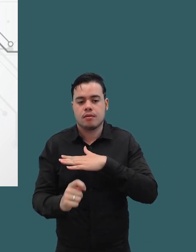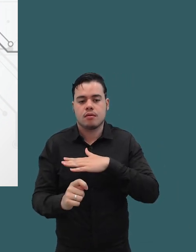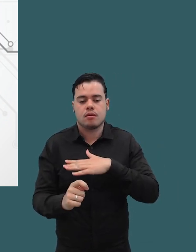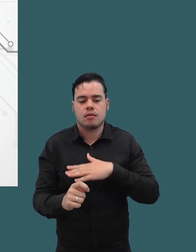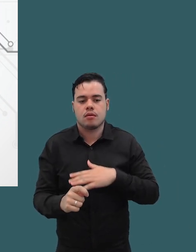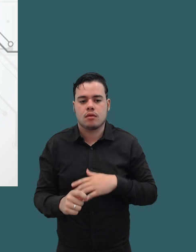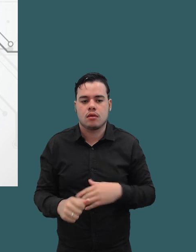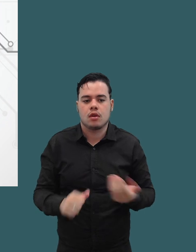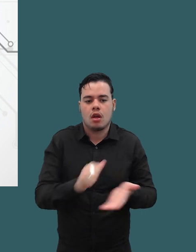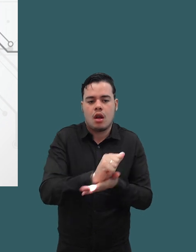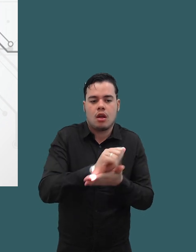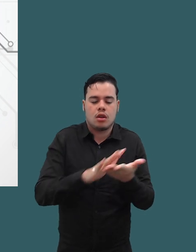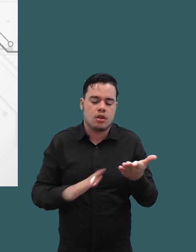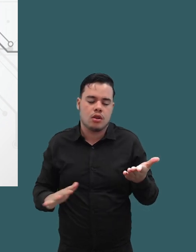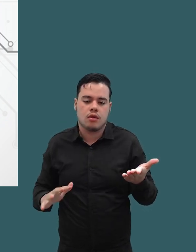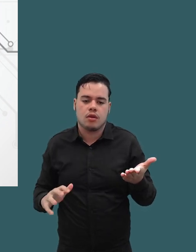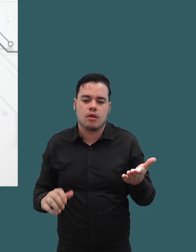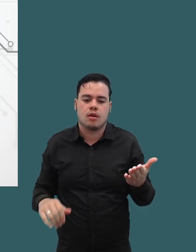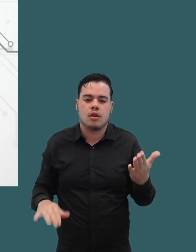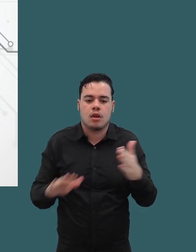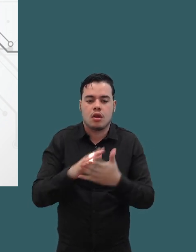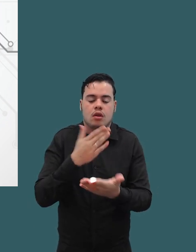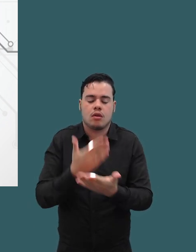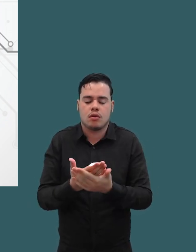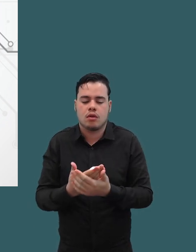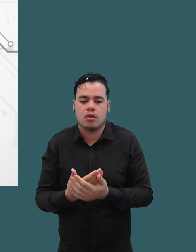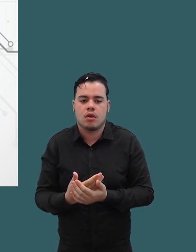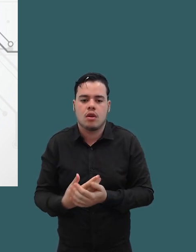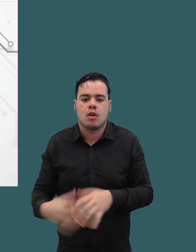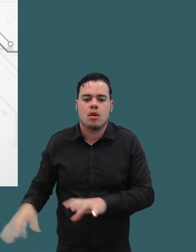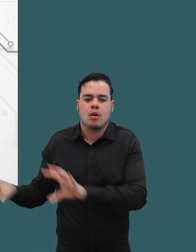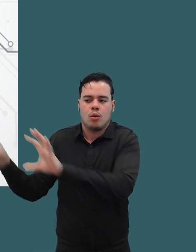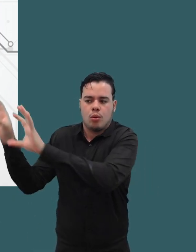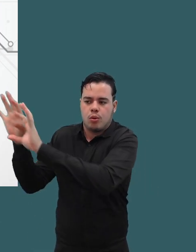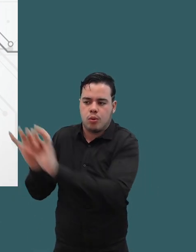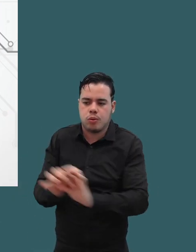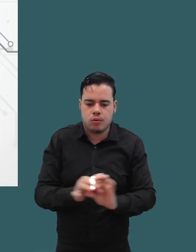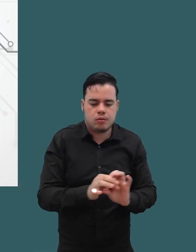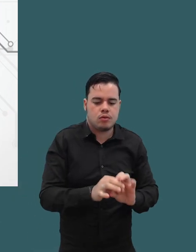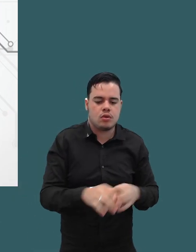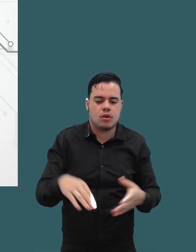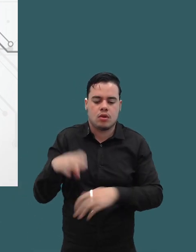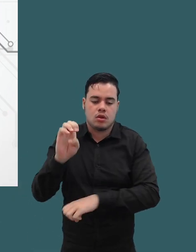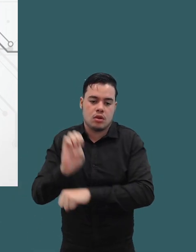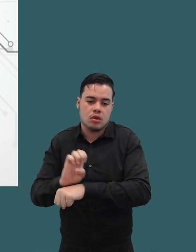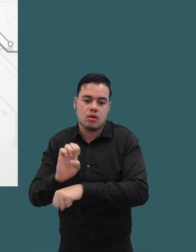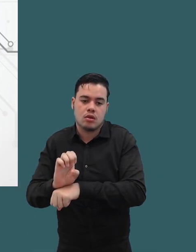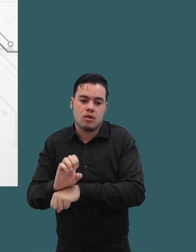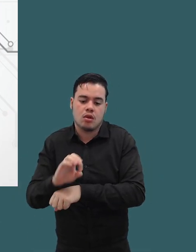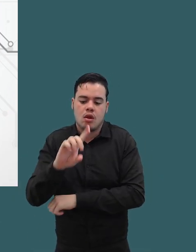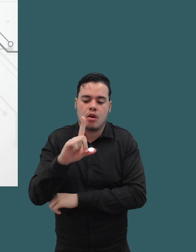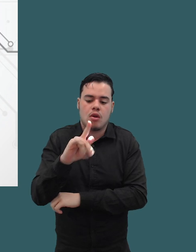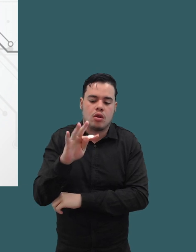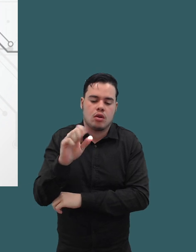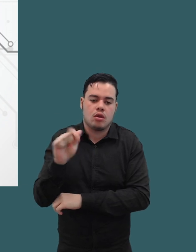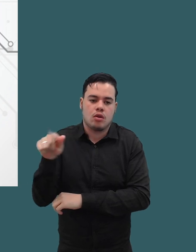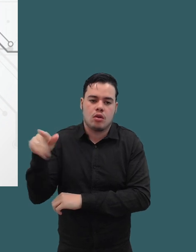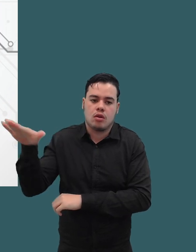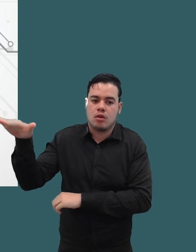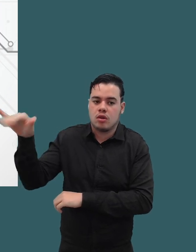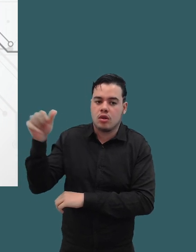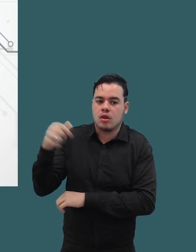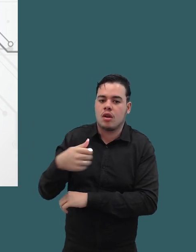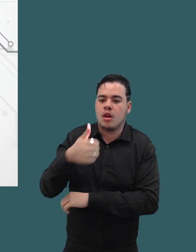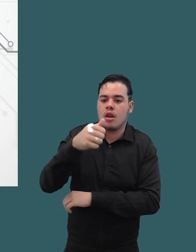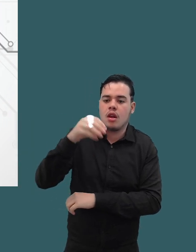a atividade nas escolas através de redes estaduais. Então, o edital, primeira chamada, foi uma chamada de